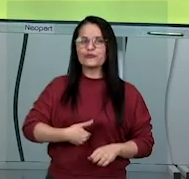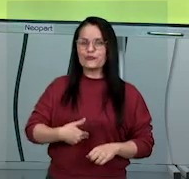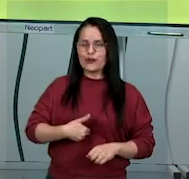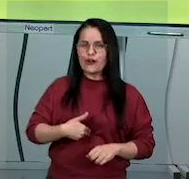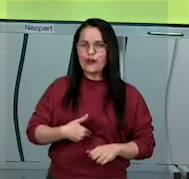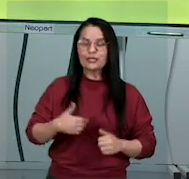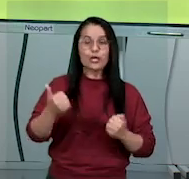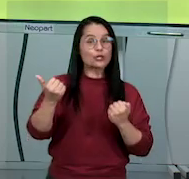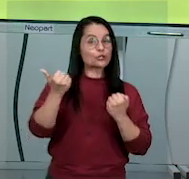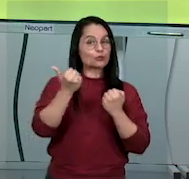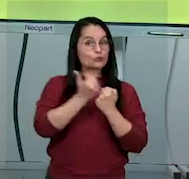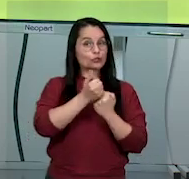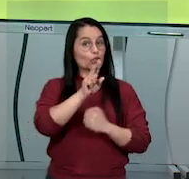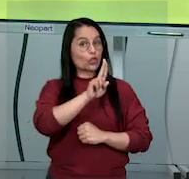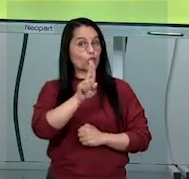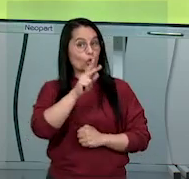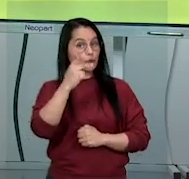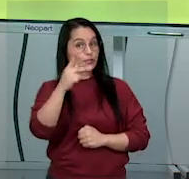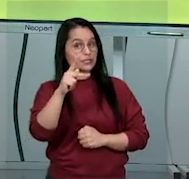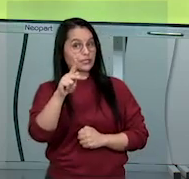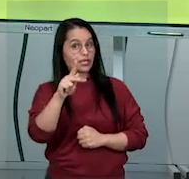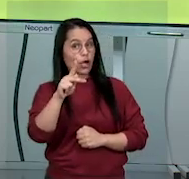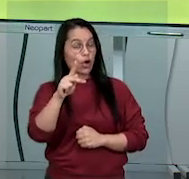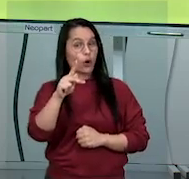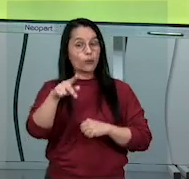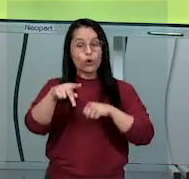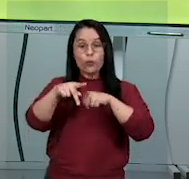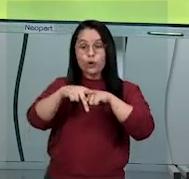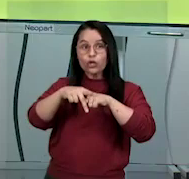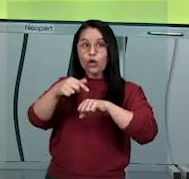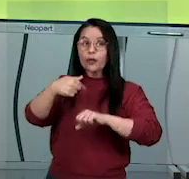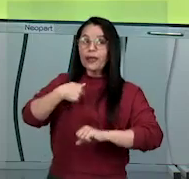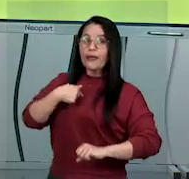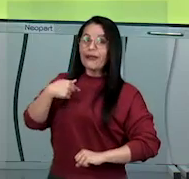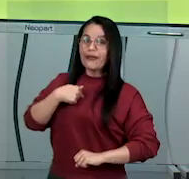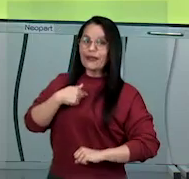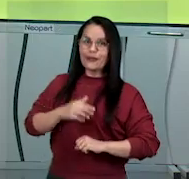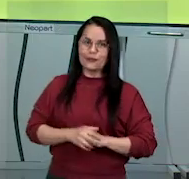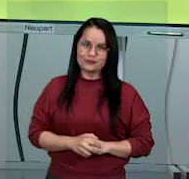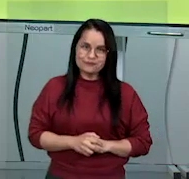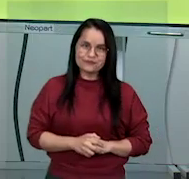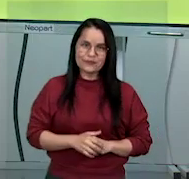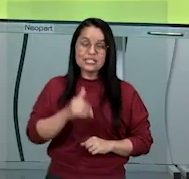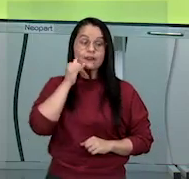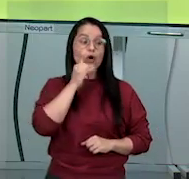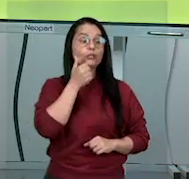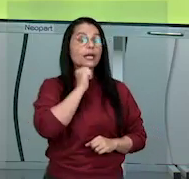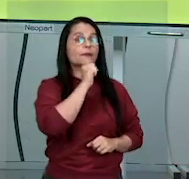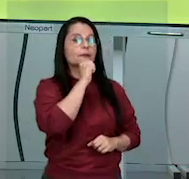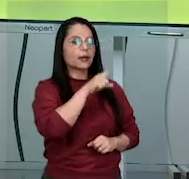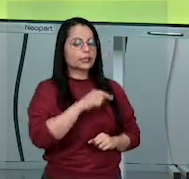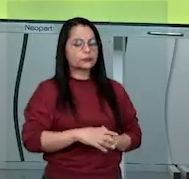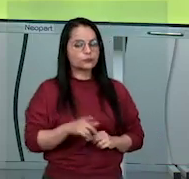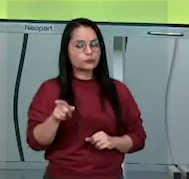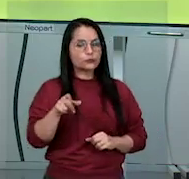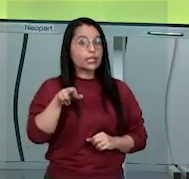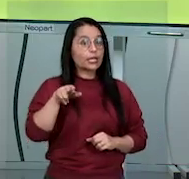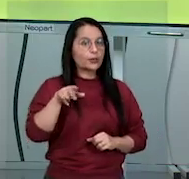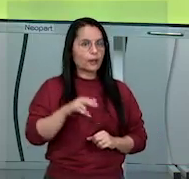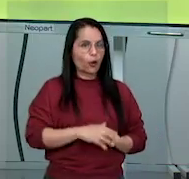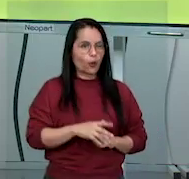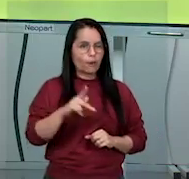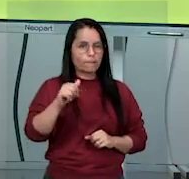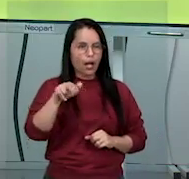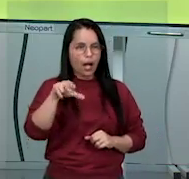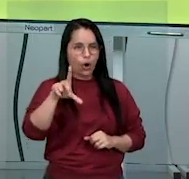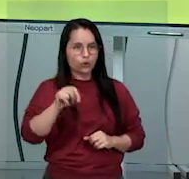nome por um pronome, não é? Você fala assim, você vai contar para sua mãe sobre o seu irmão. Seu irmão chama